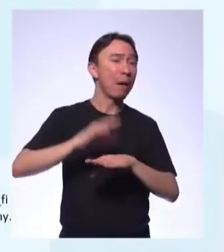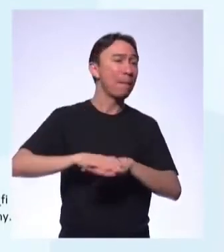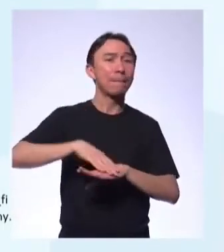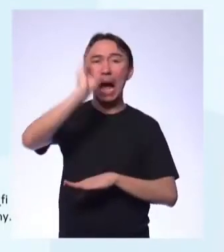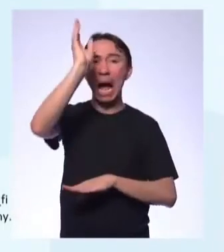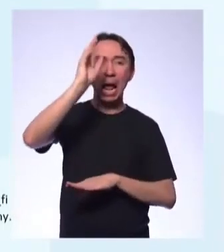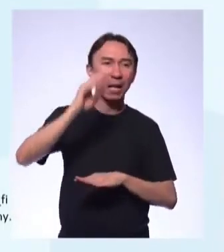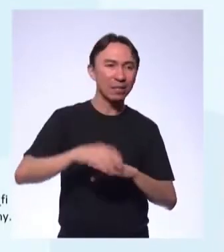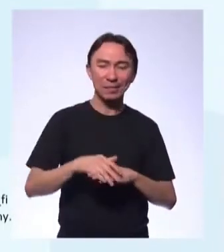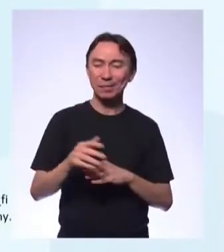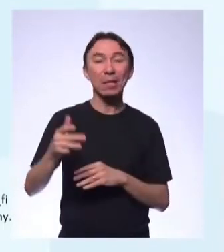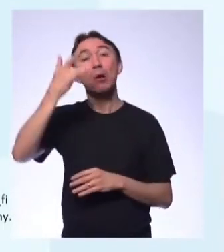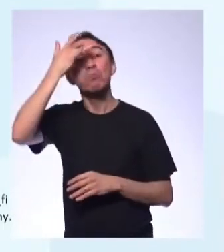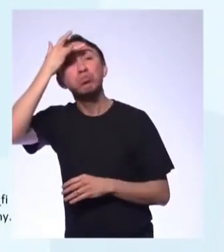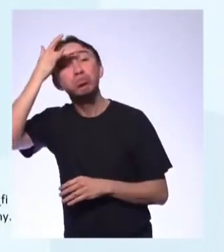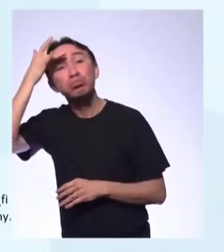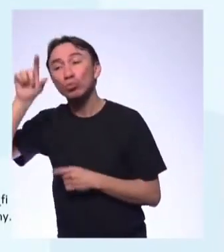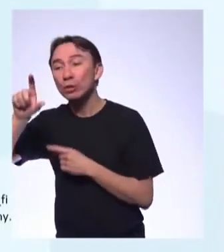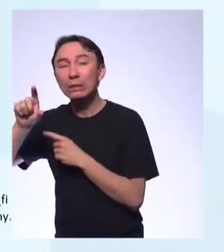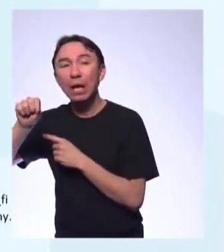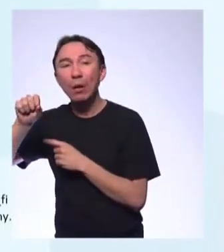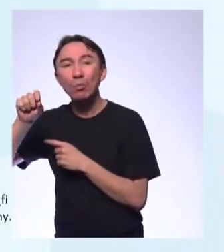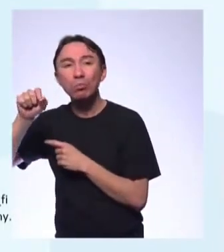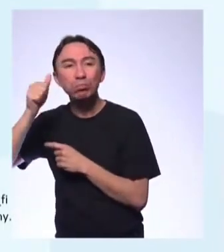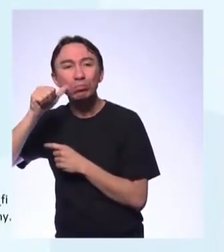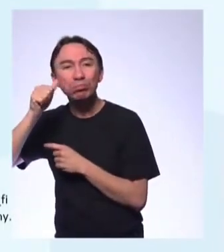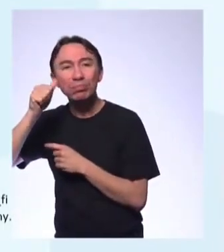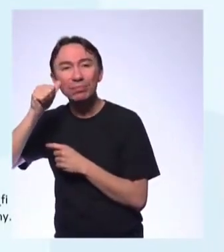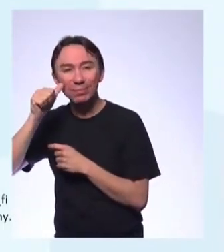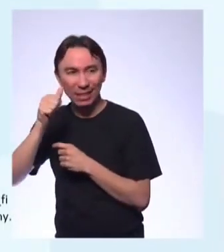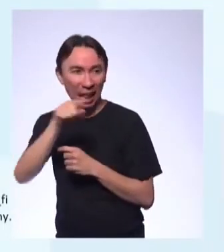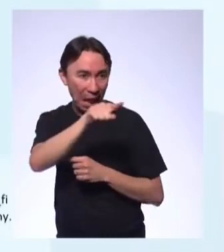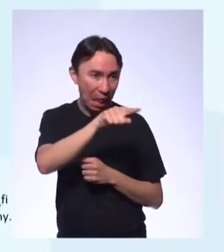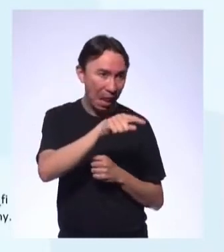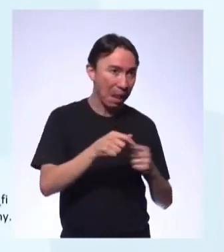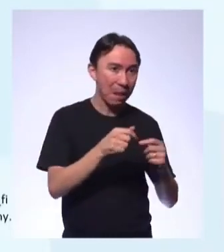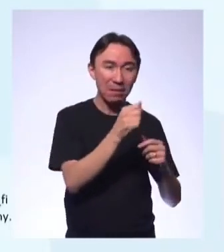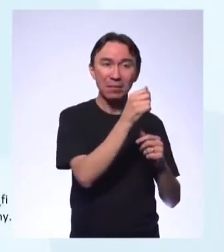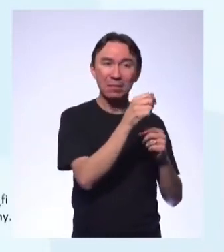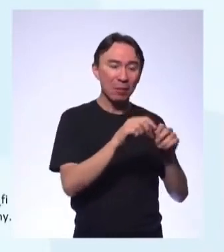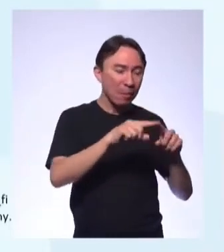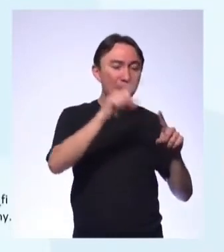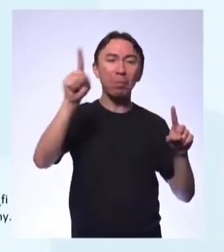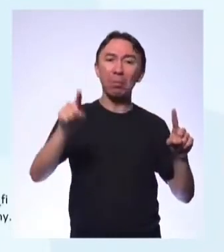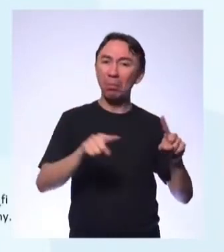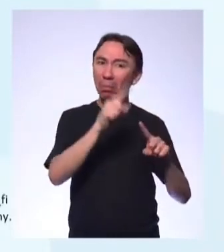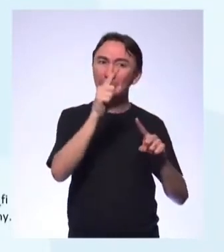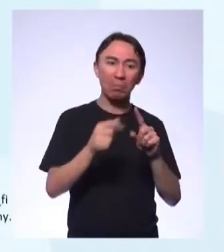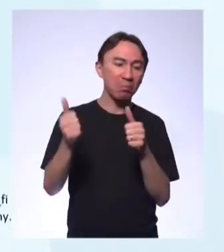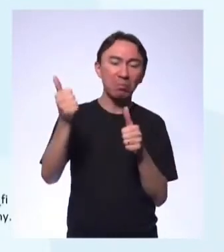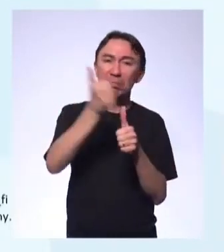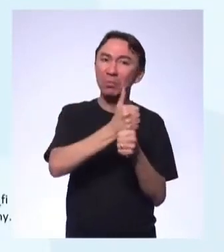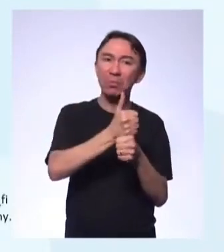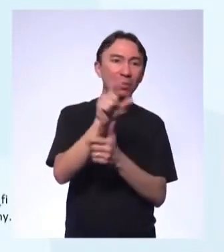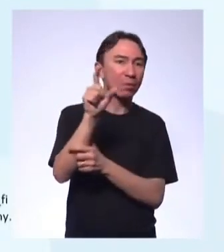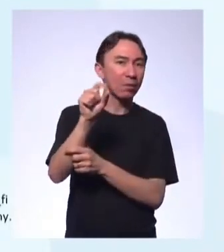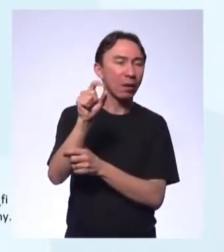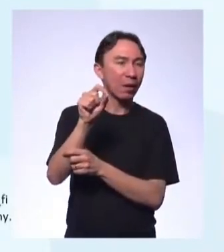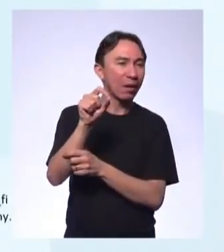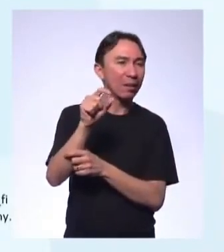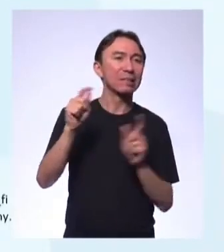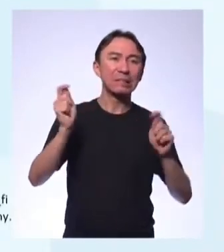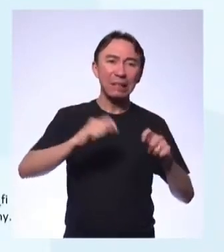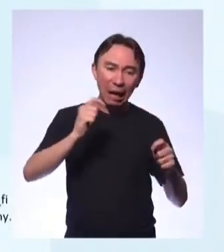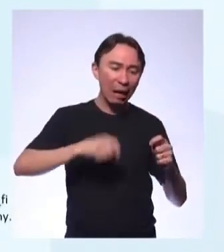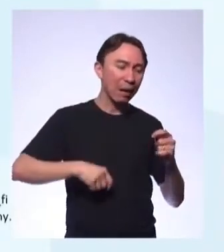Que basta que uma pessoa opere essa spinning jenny para se fazer 10 fios, né, 10 rolos de fio de